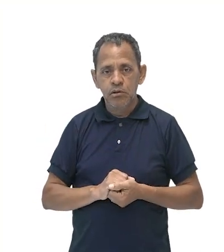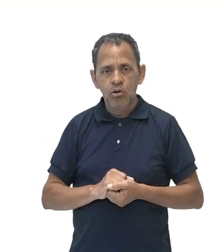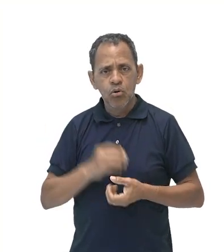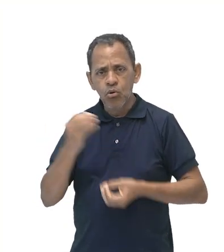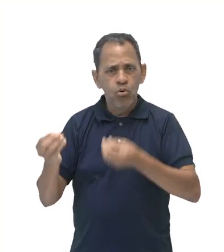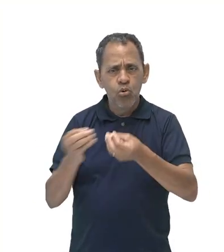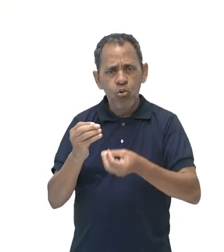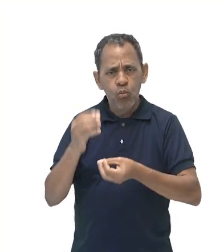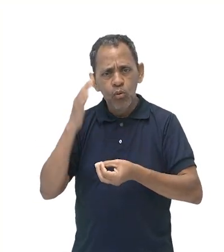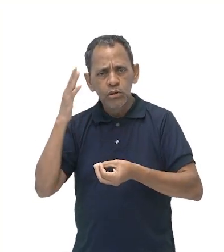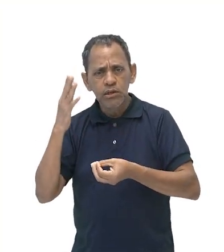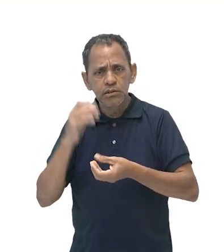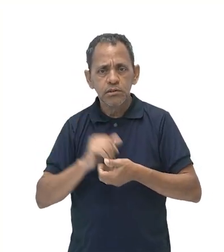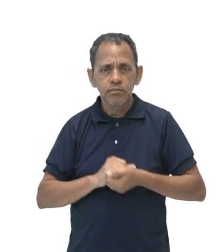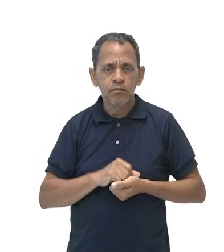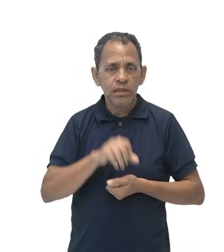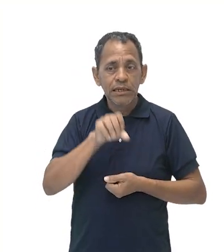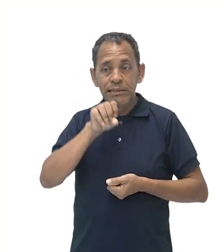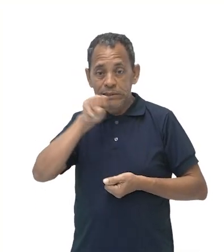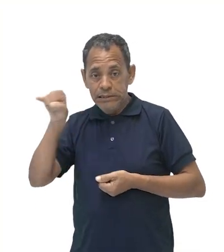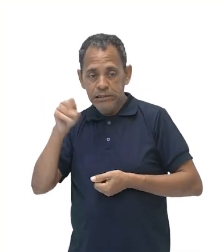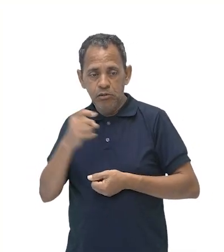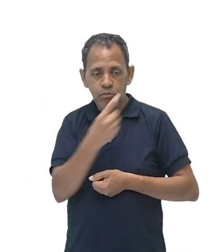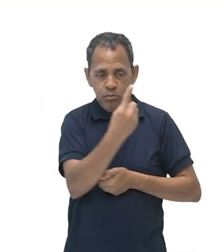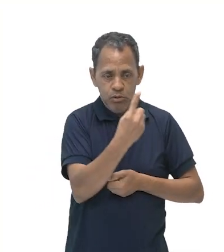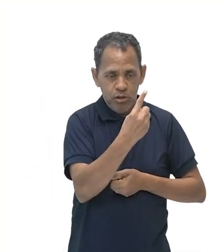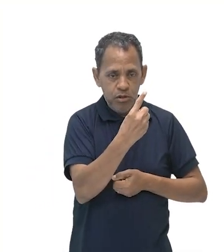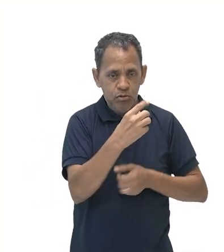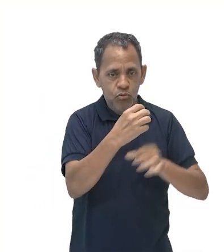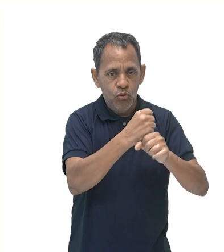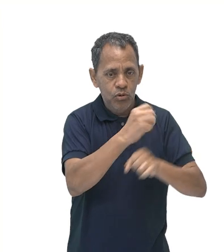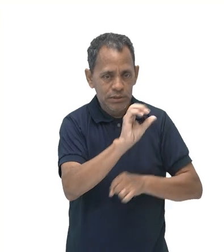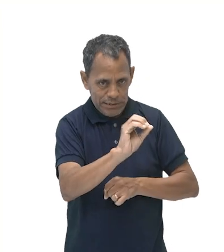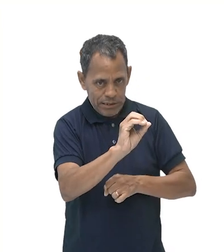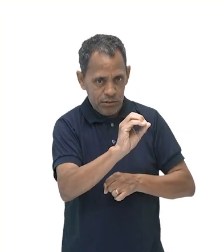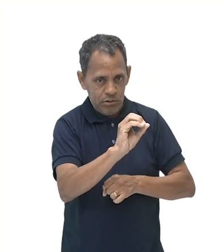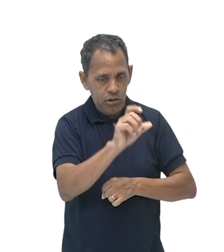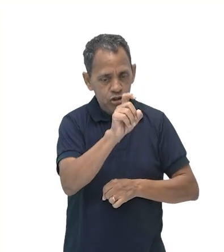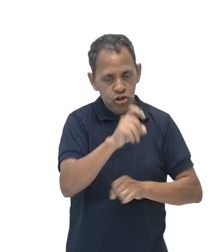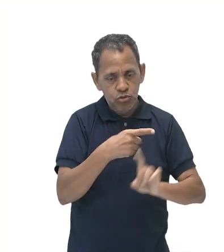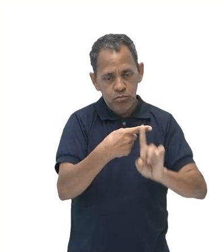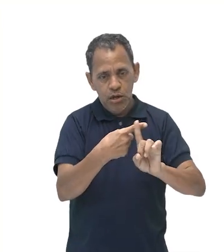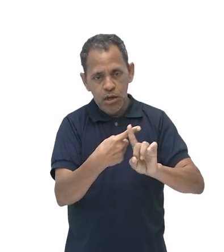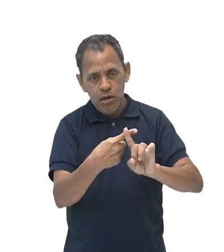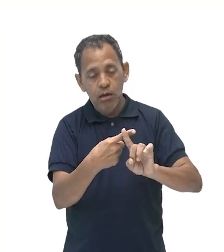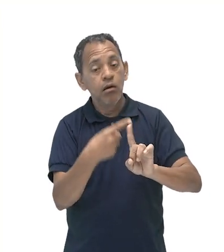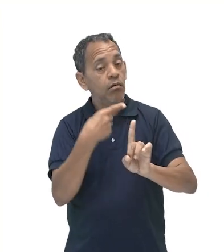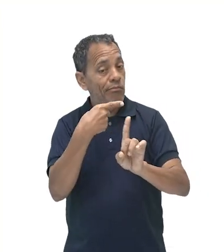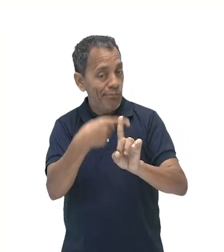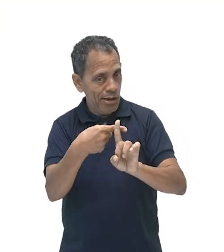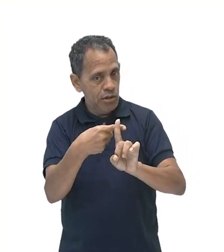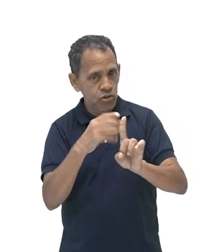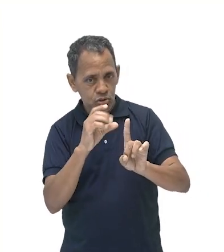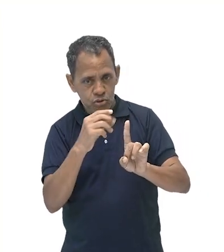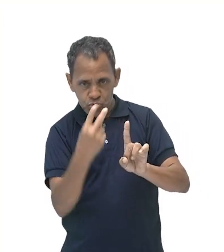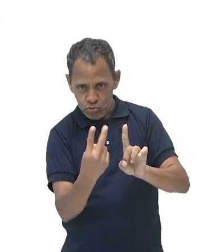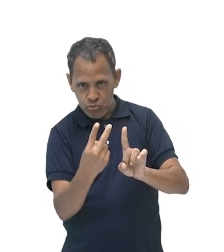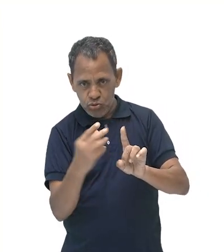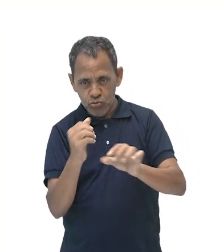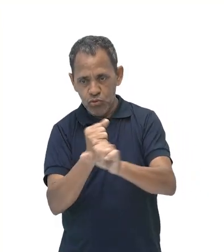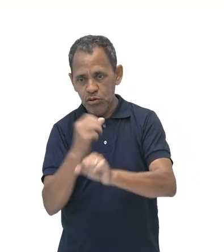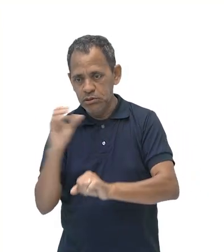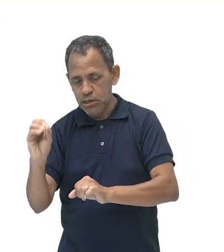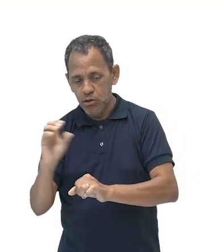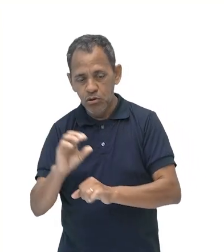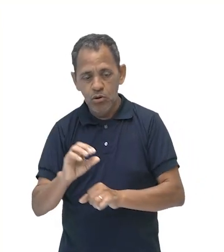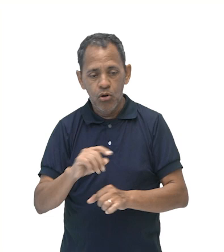acontece? Se o primeiro número for 0, ou seja, x mais 2 é igual a 0, ou